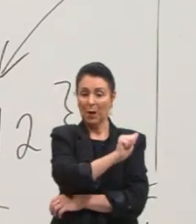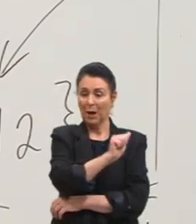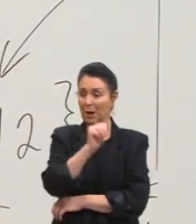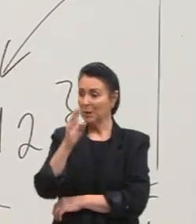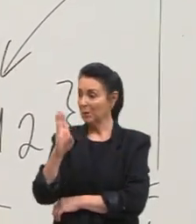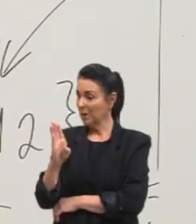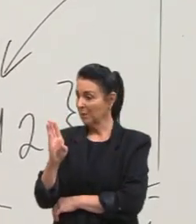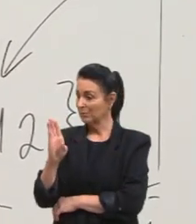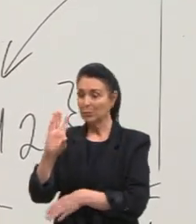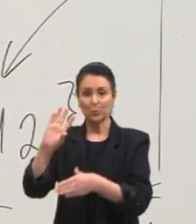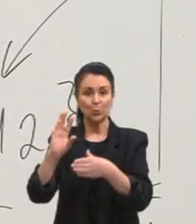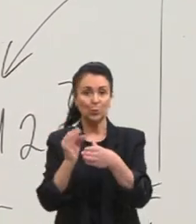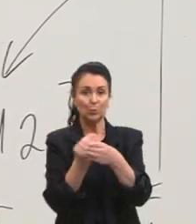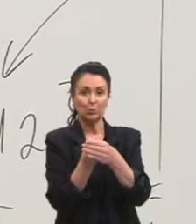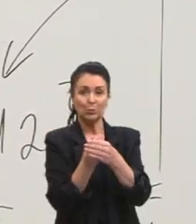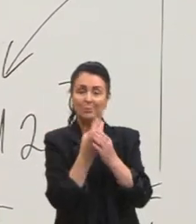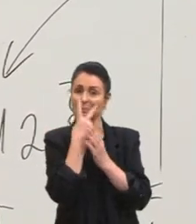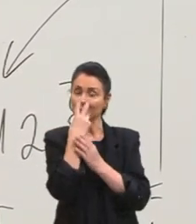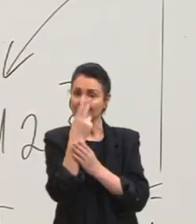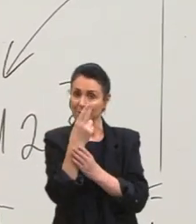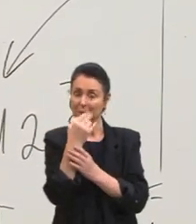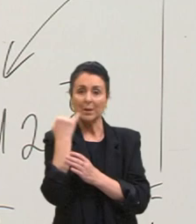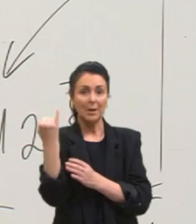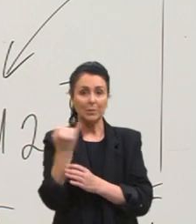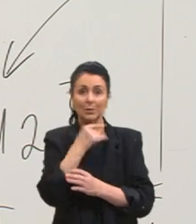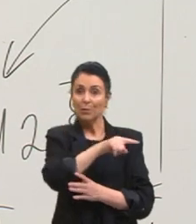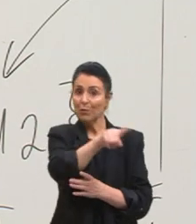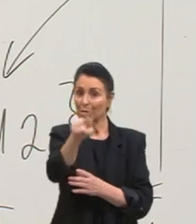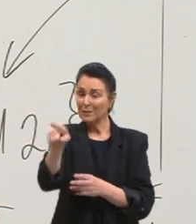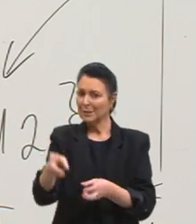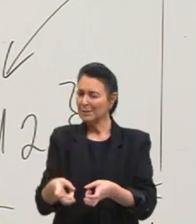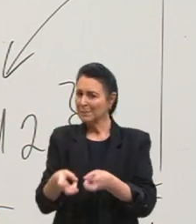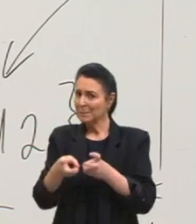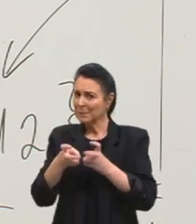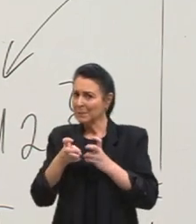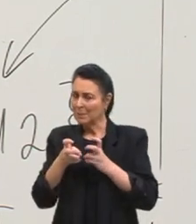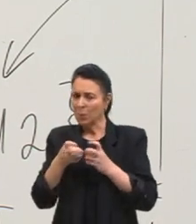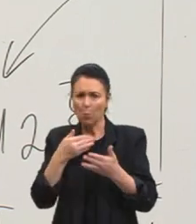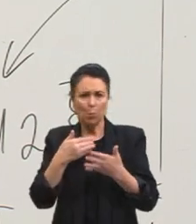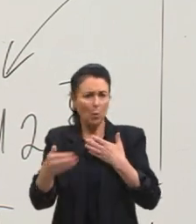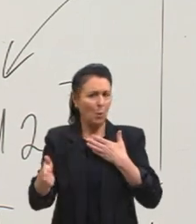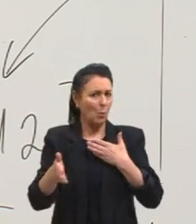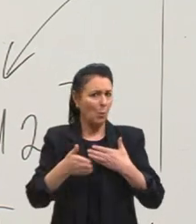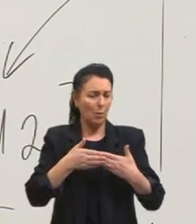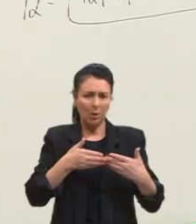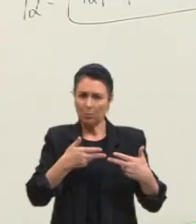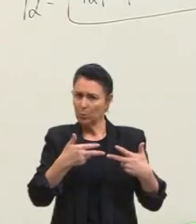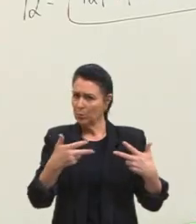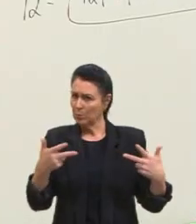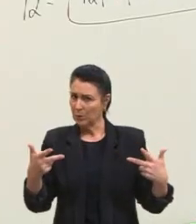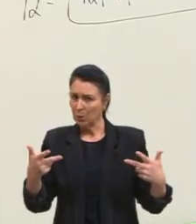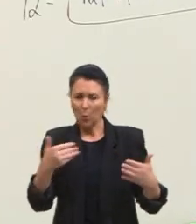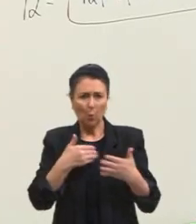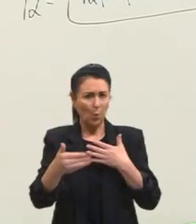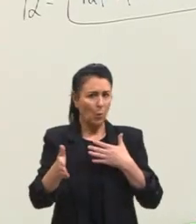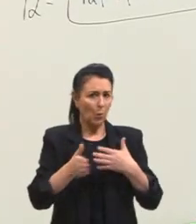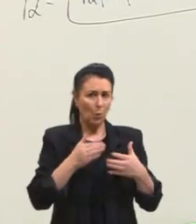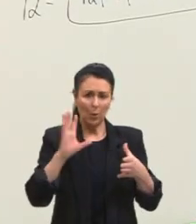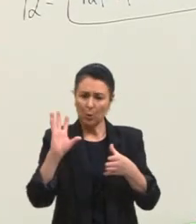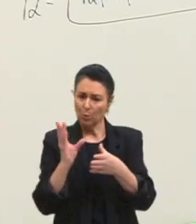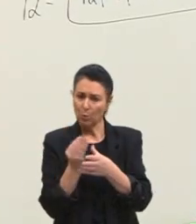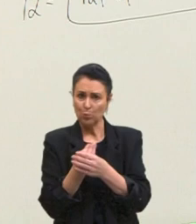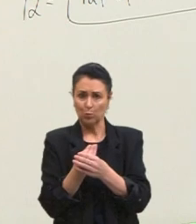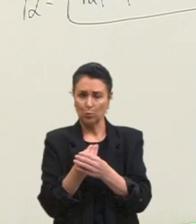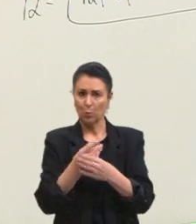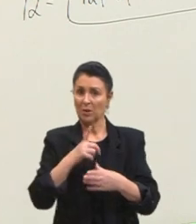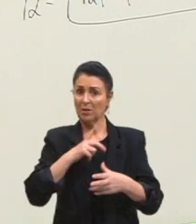iguais. Importante é vocês notarem que qualquer elemento, ou seja, qualquer um dos conjuntos que tem um elemento diferente do